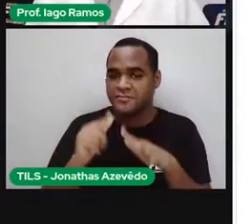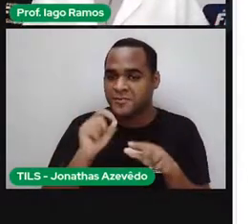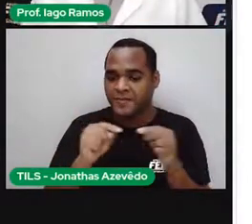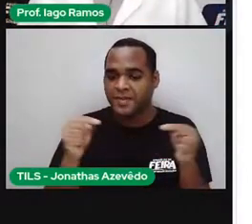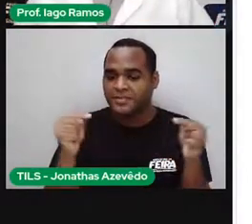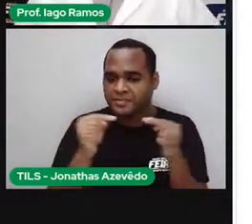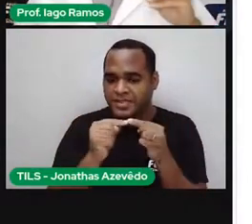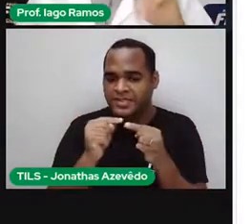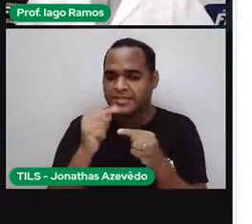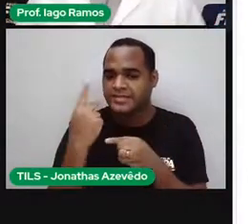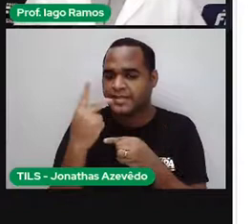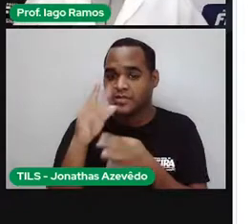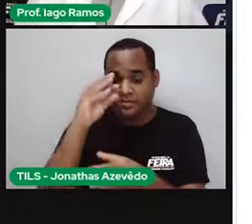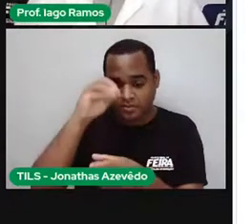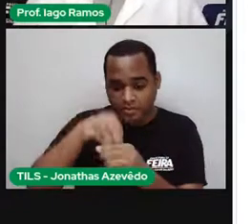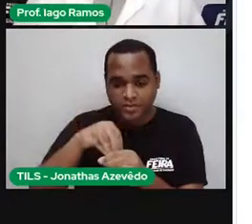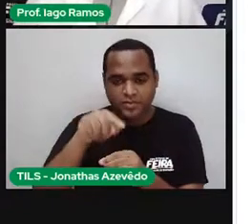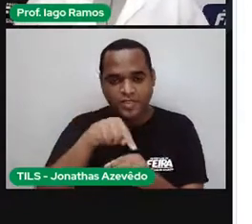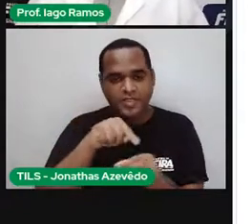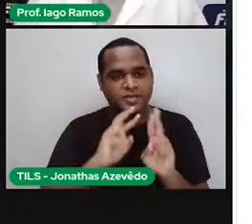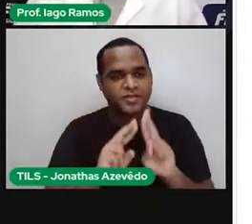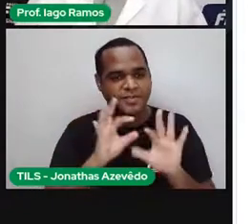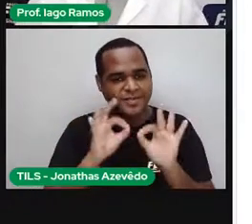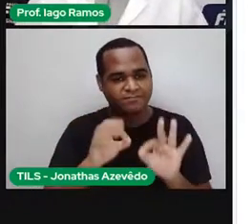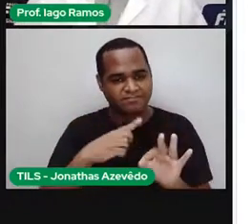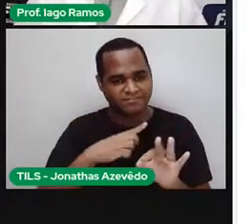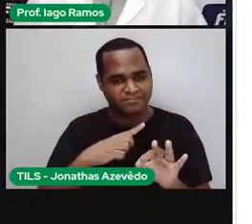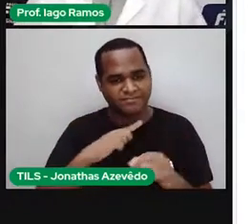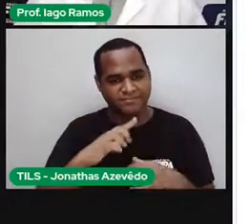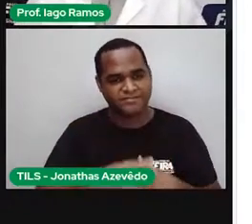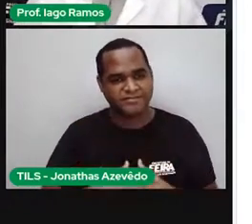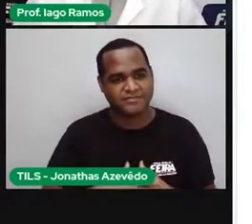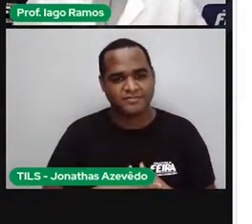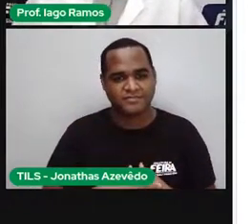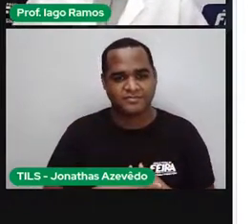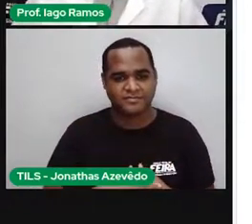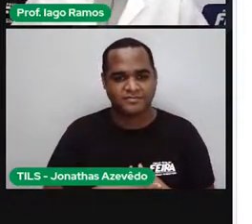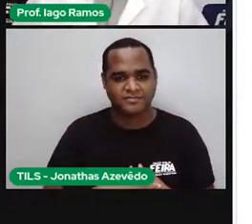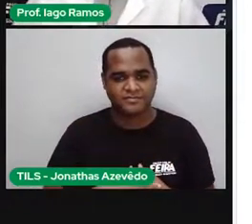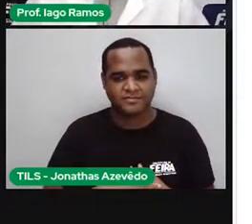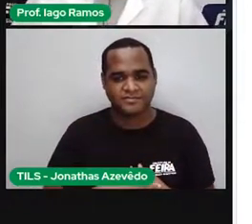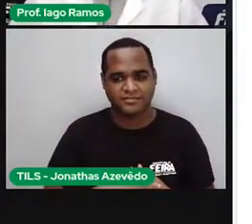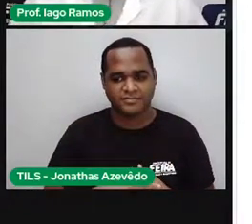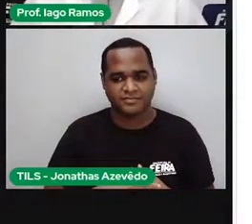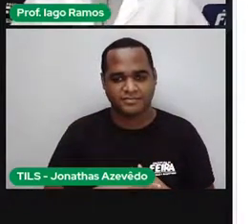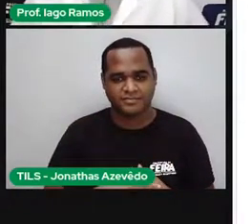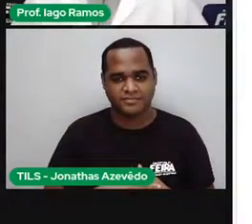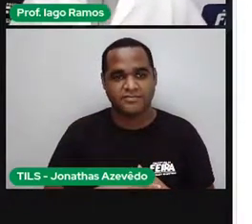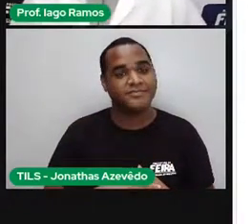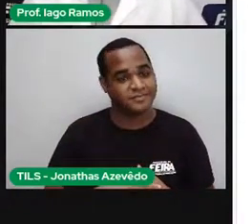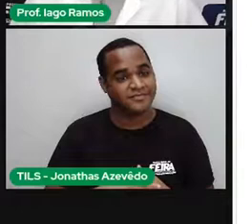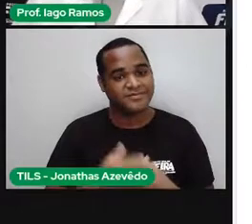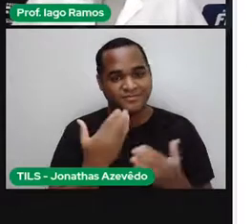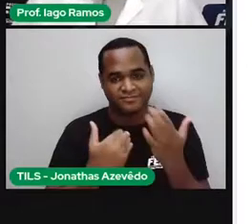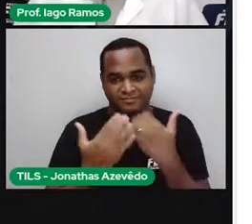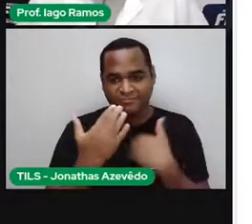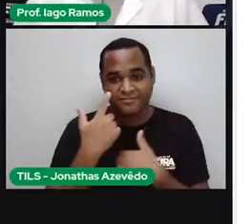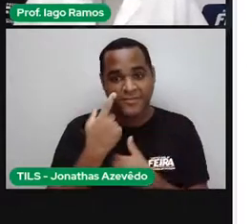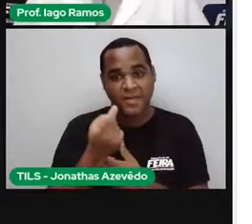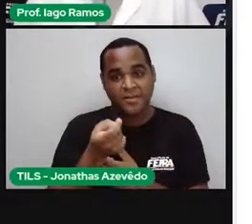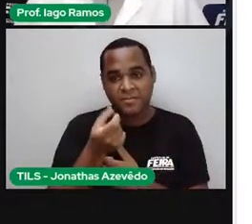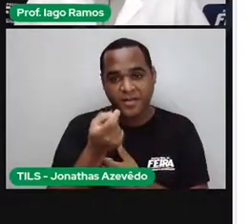aplicar isso dentro desse exercício aí tá bom Bom vamos lá estamos